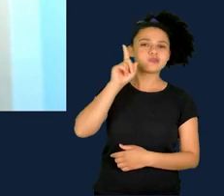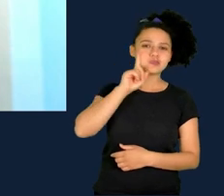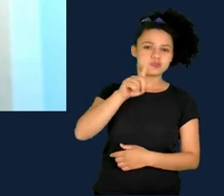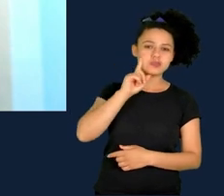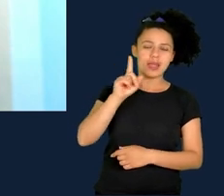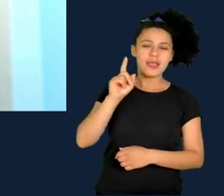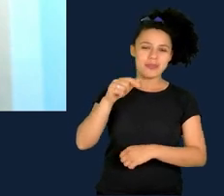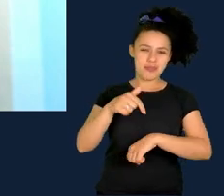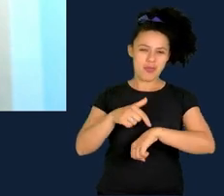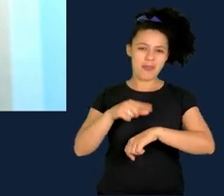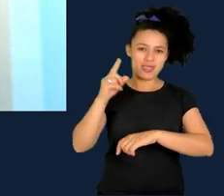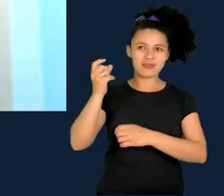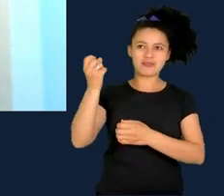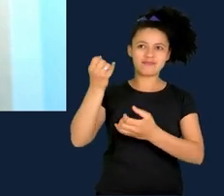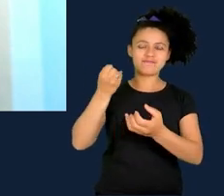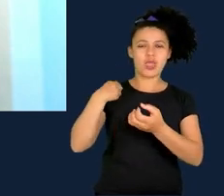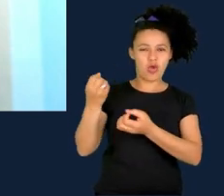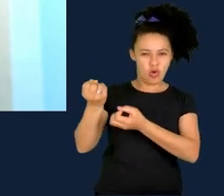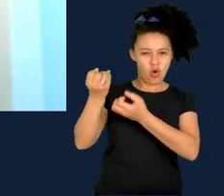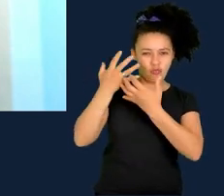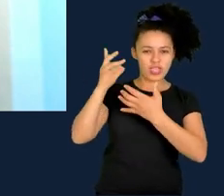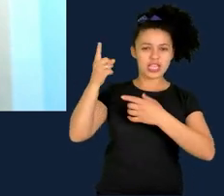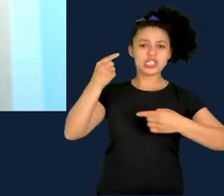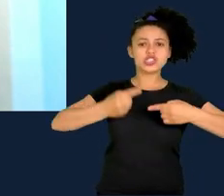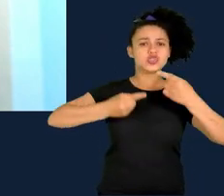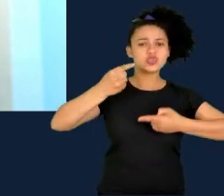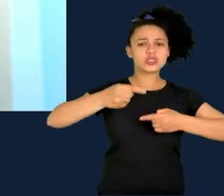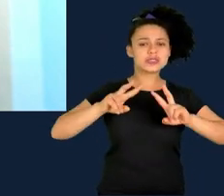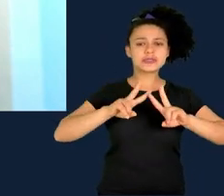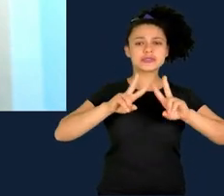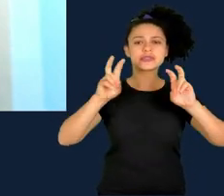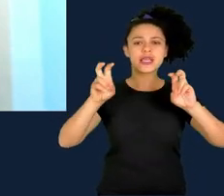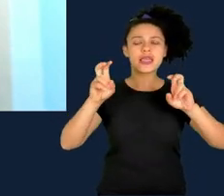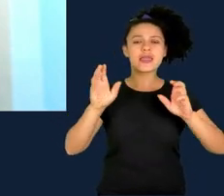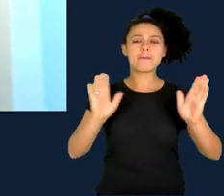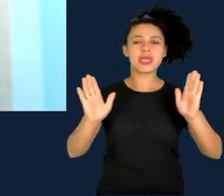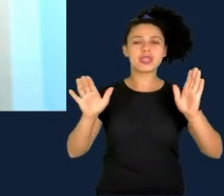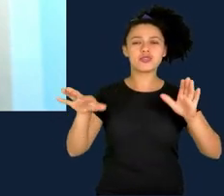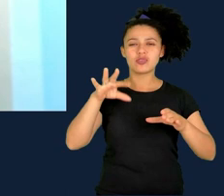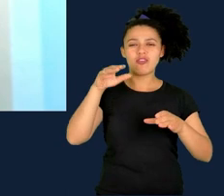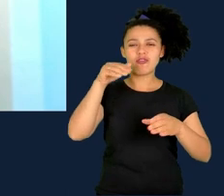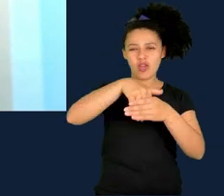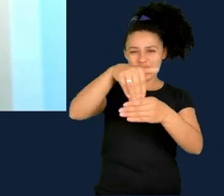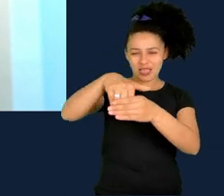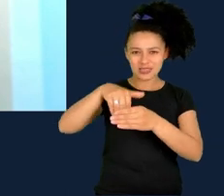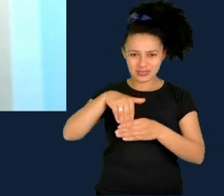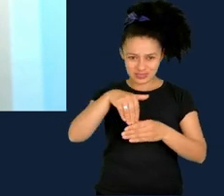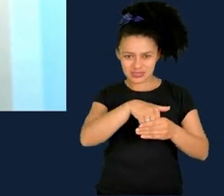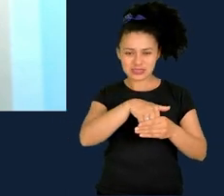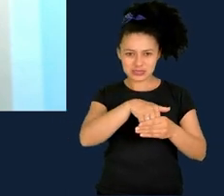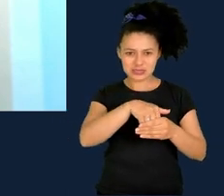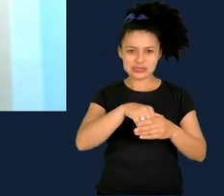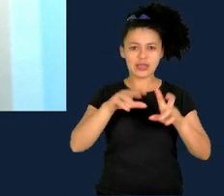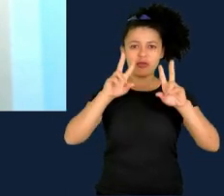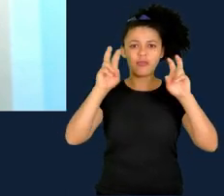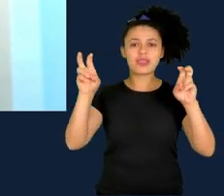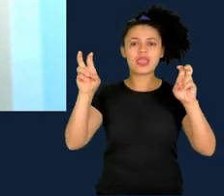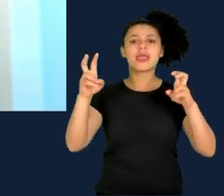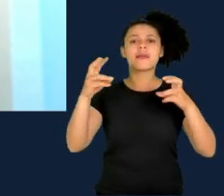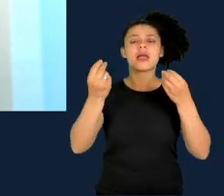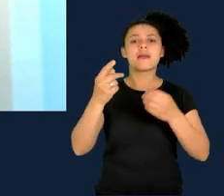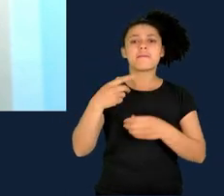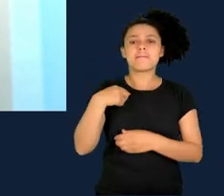momento. Houve muita discussão sobre a época das eleições, né? A questão da privacidade, a manipulação